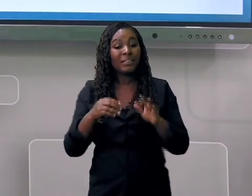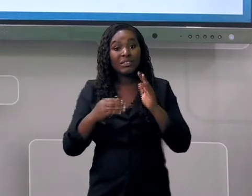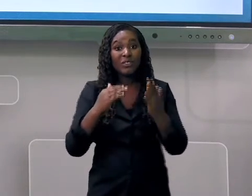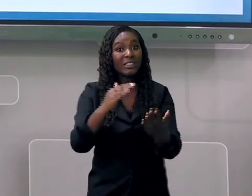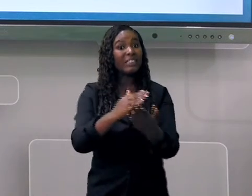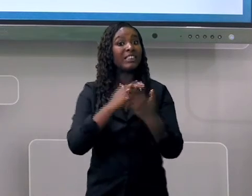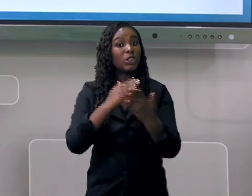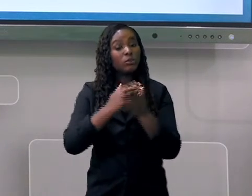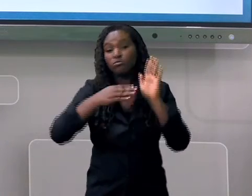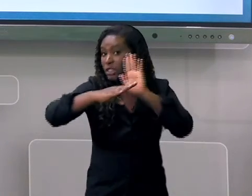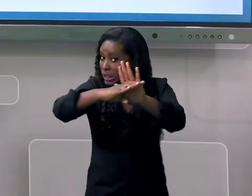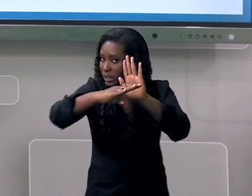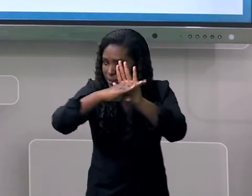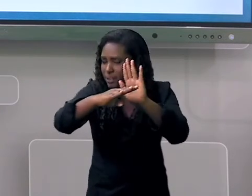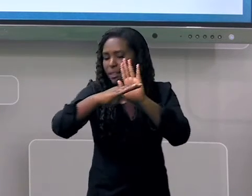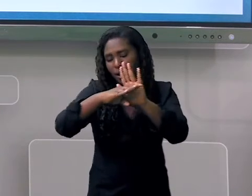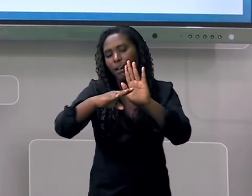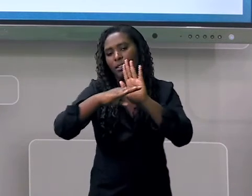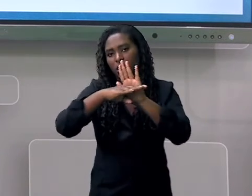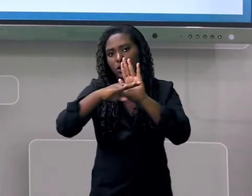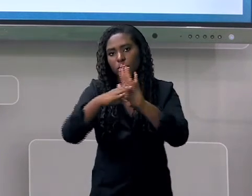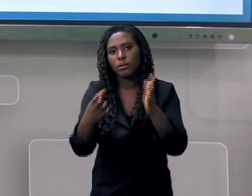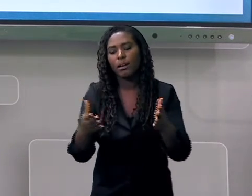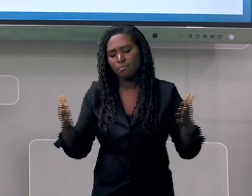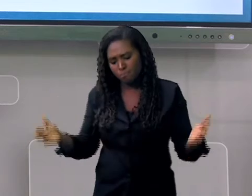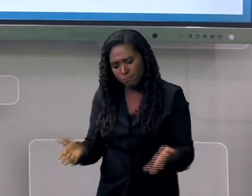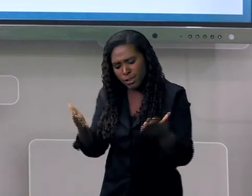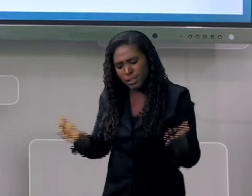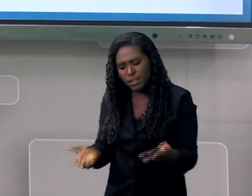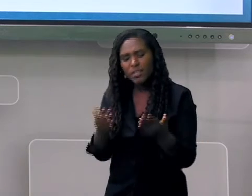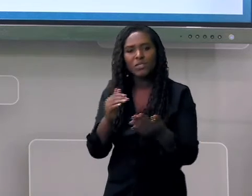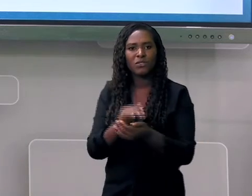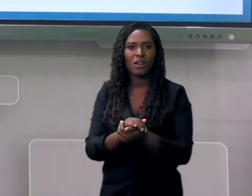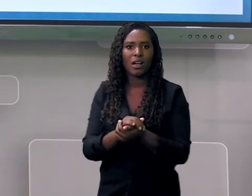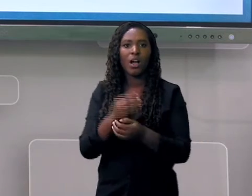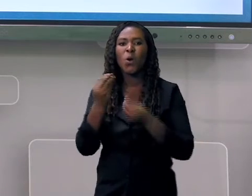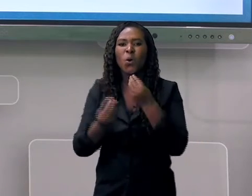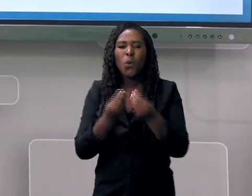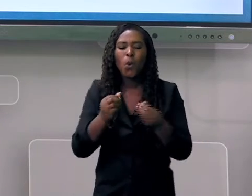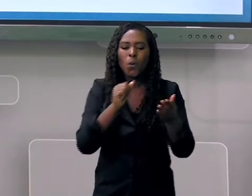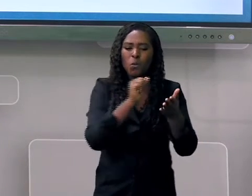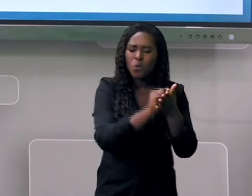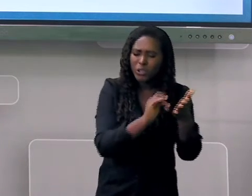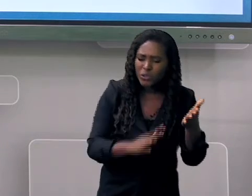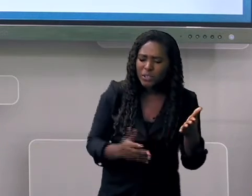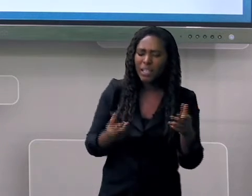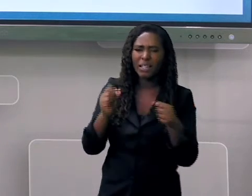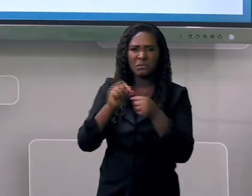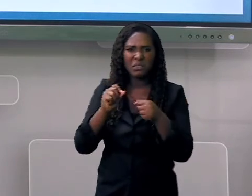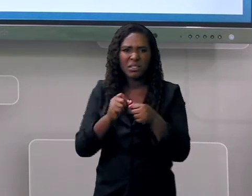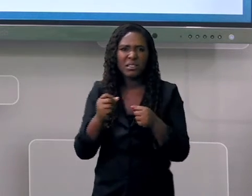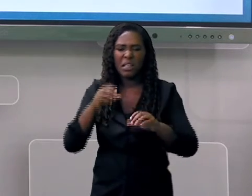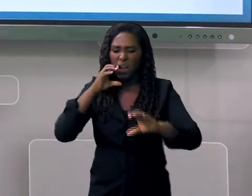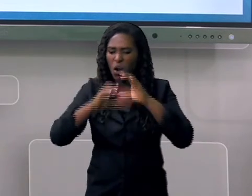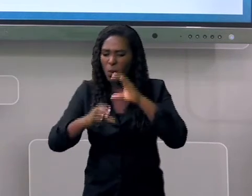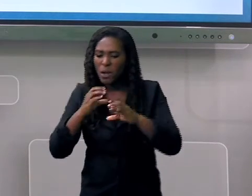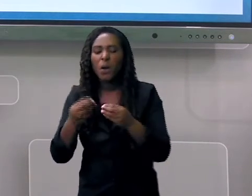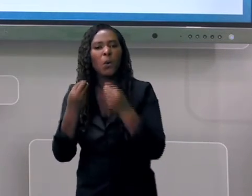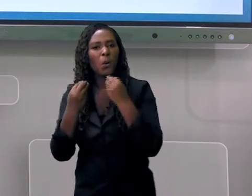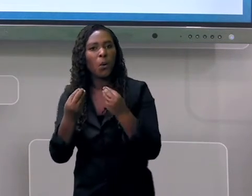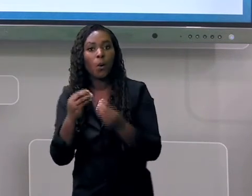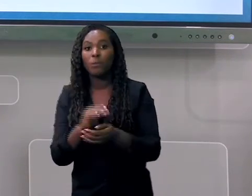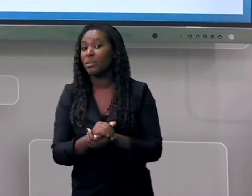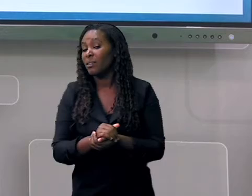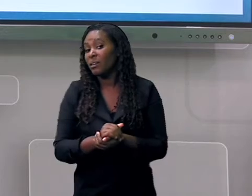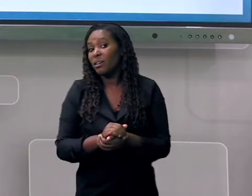alteração que o seu filho tem apresentado. Lembre que não tem receita de bolo, né? A mesma forma que se faz ali com aquela criança que